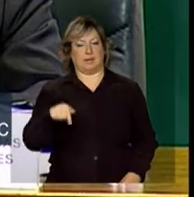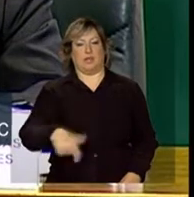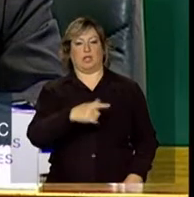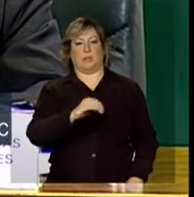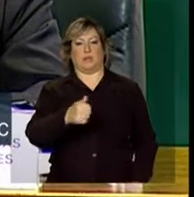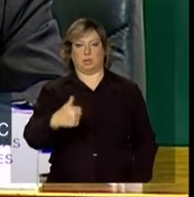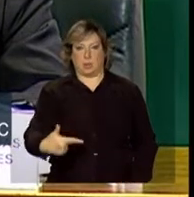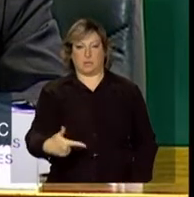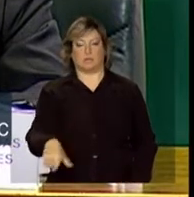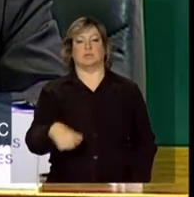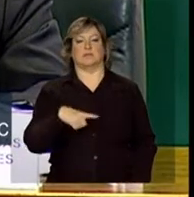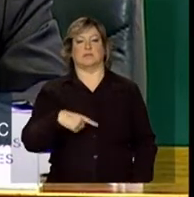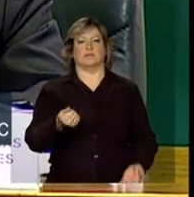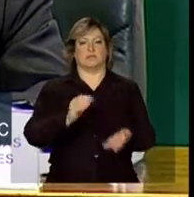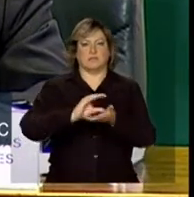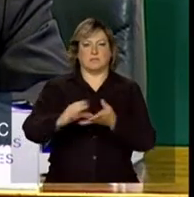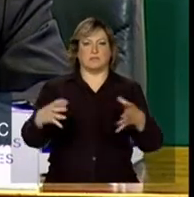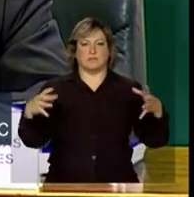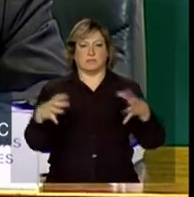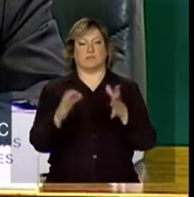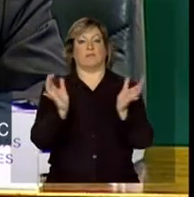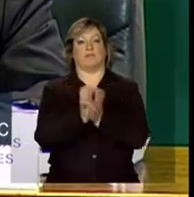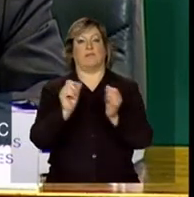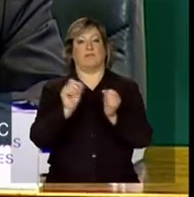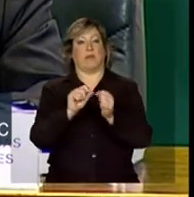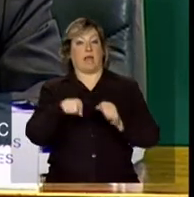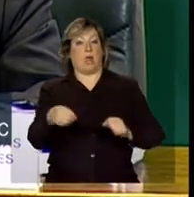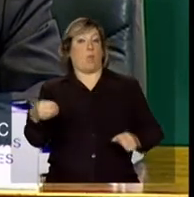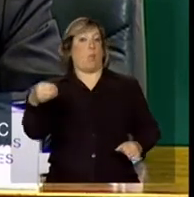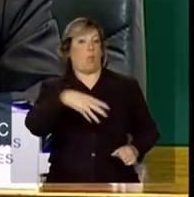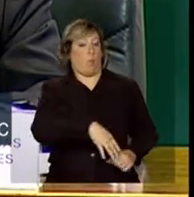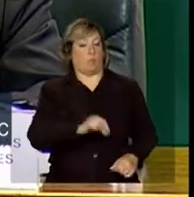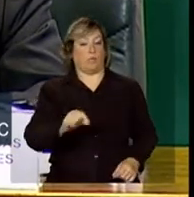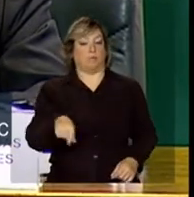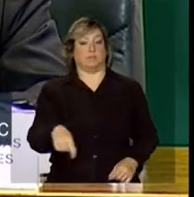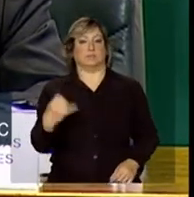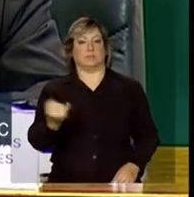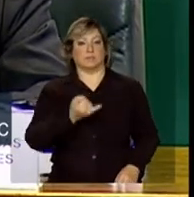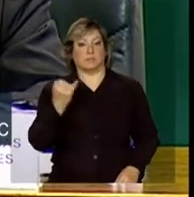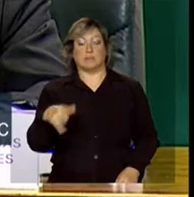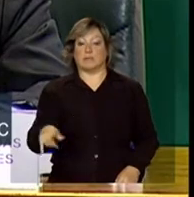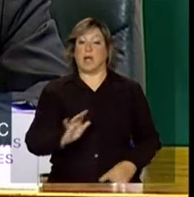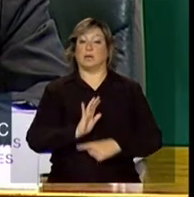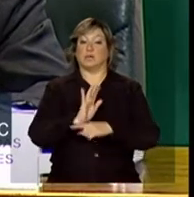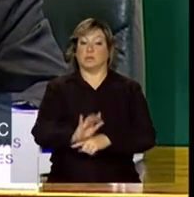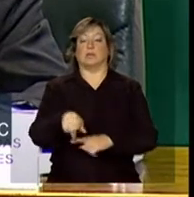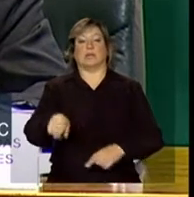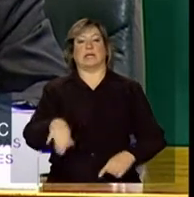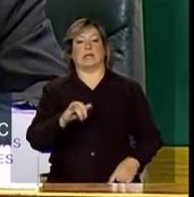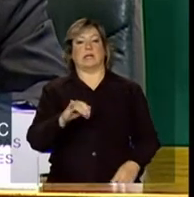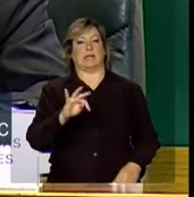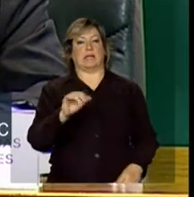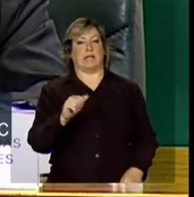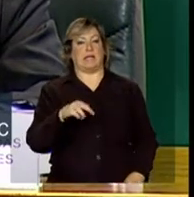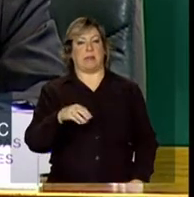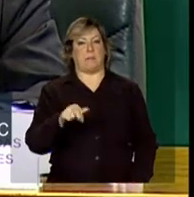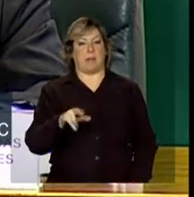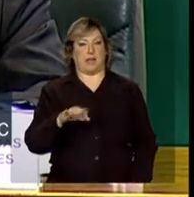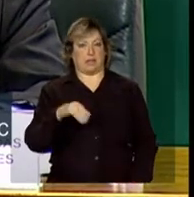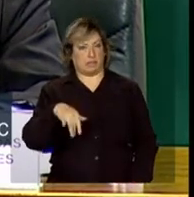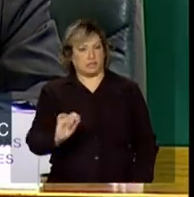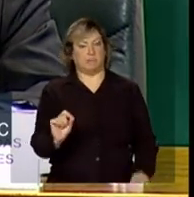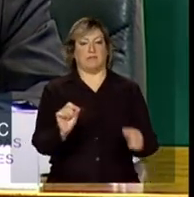divisão de investimentos a criação dessa nova unidade veio responder a necessidade que o Itamarati se adeco e a nova realidade